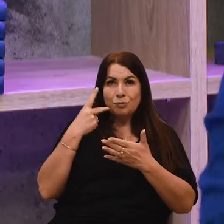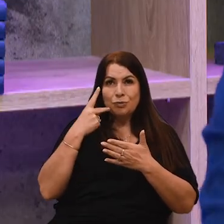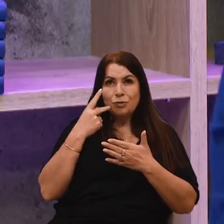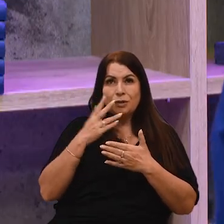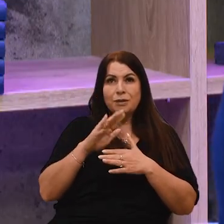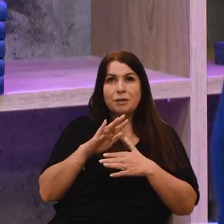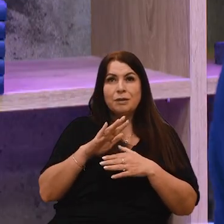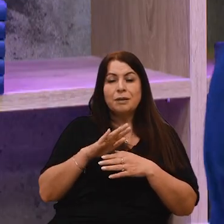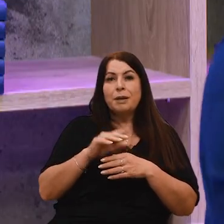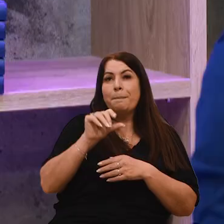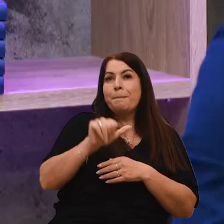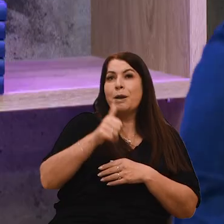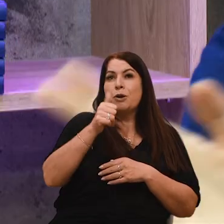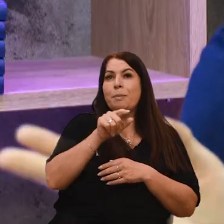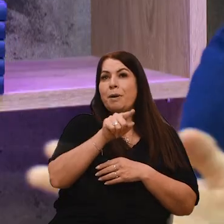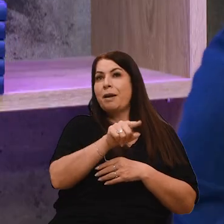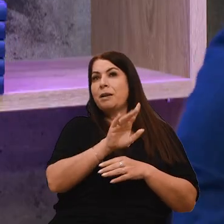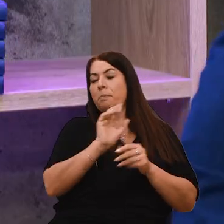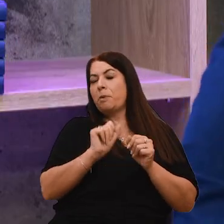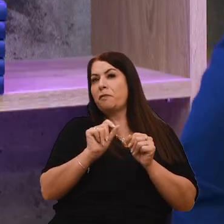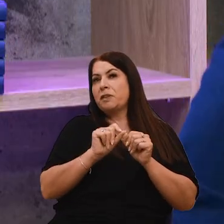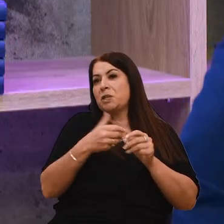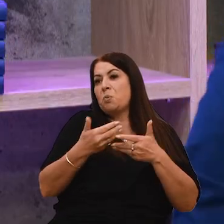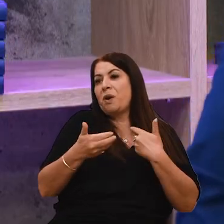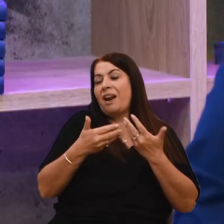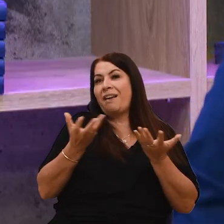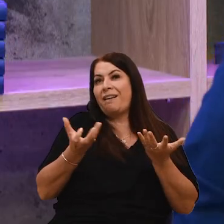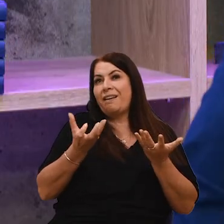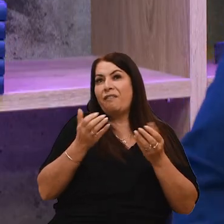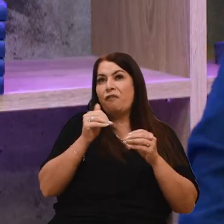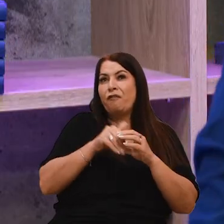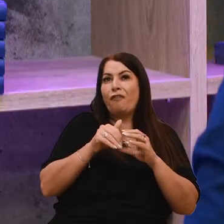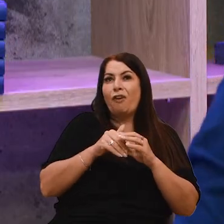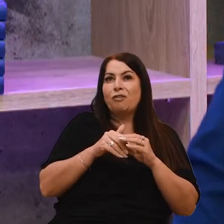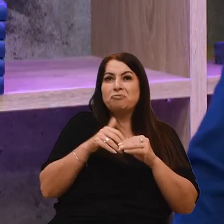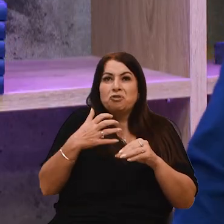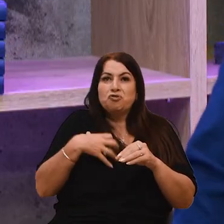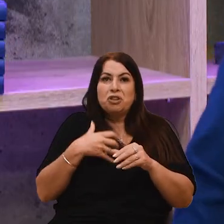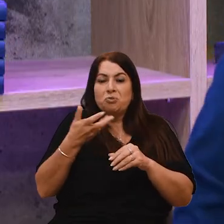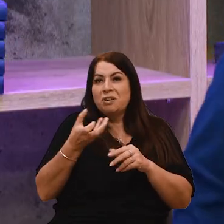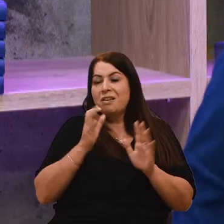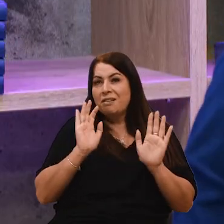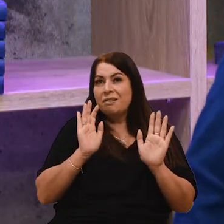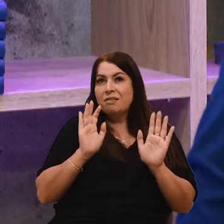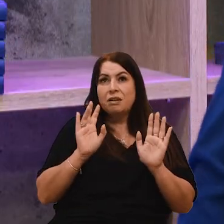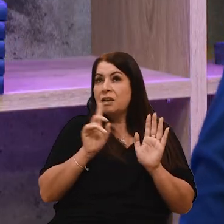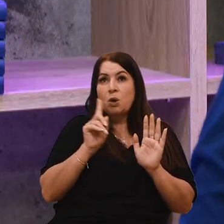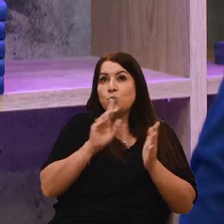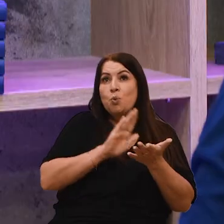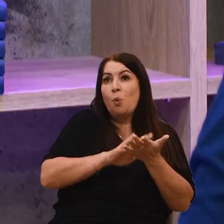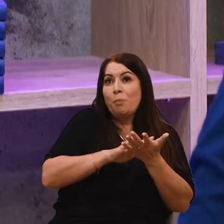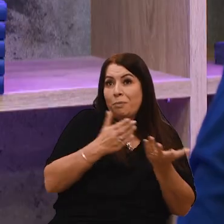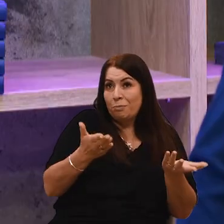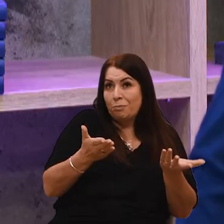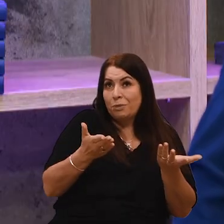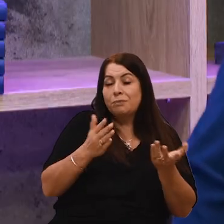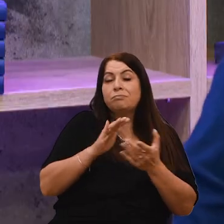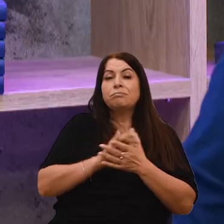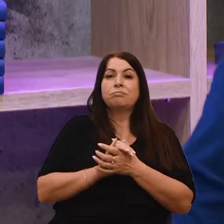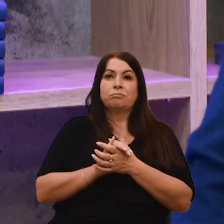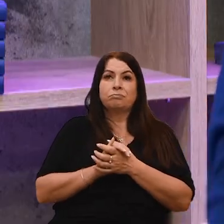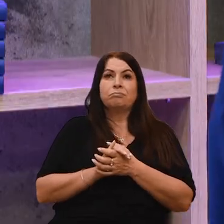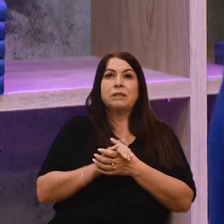políticos, melhor é para eles, porque eles podem fazer o que eles querem, votam da maneira como querem e não são cobrados dessa forma,